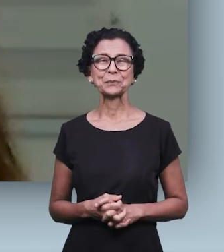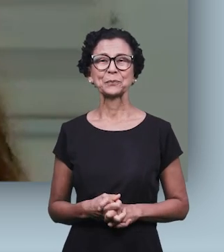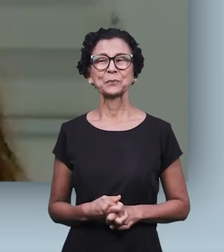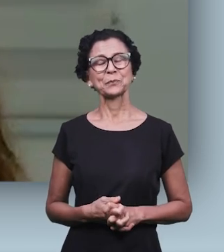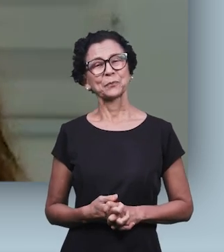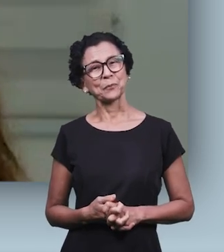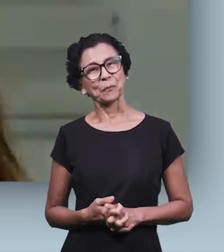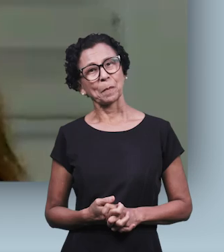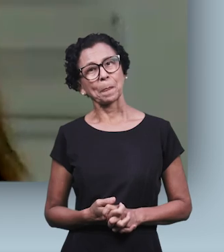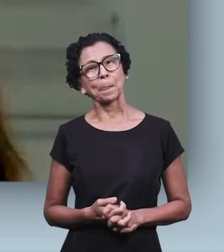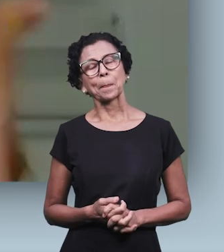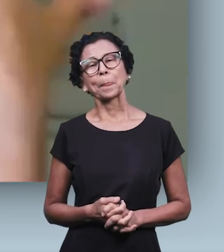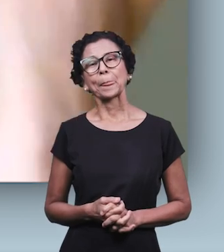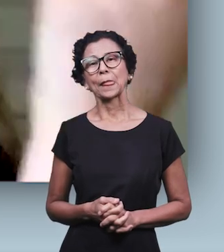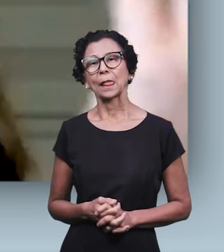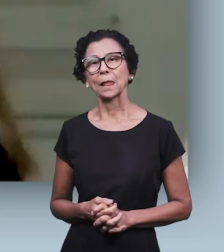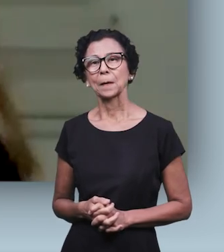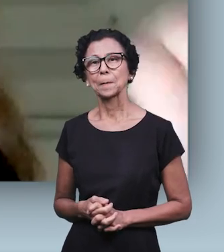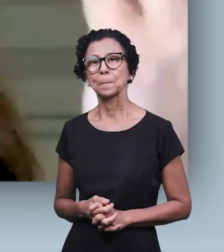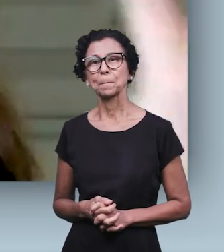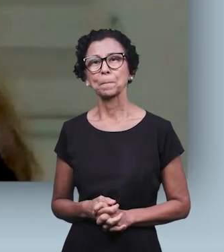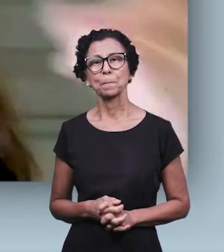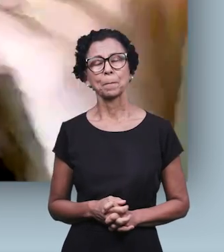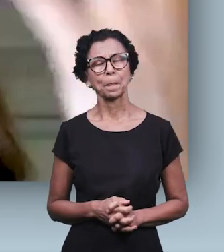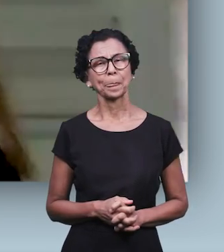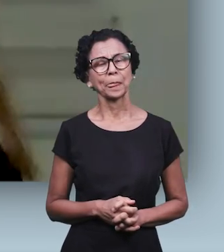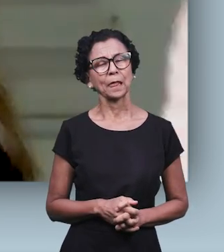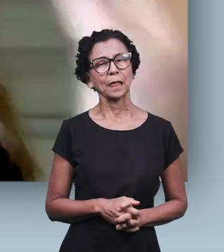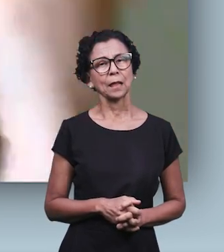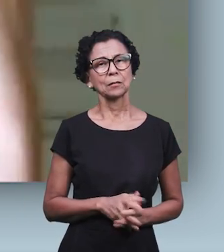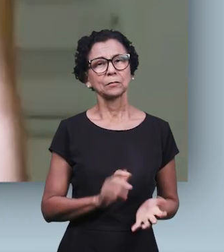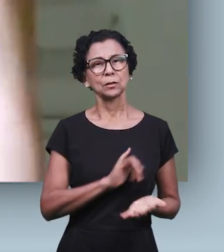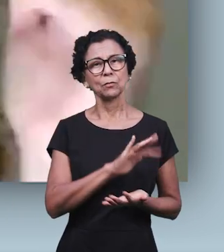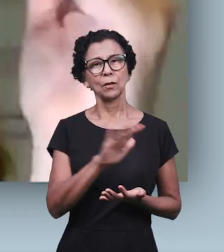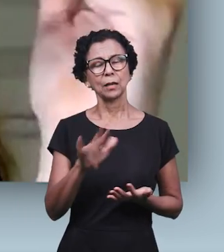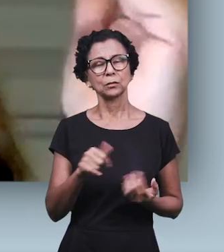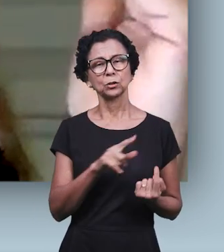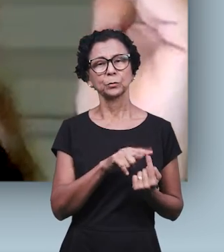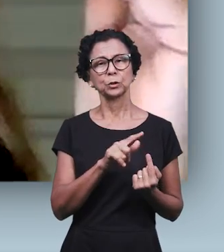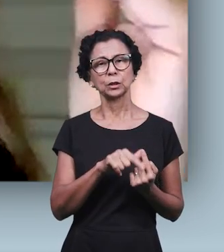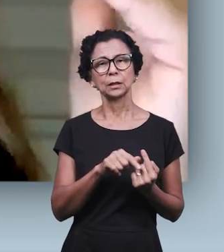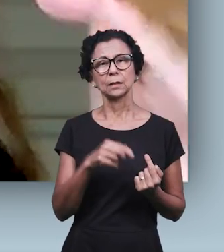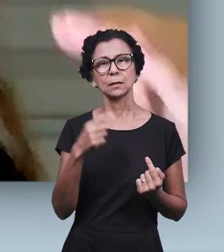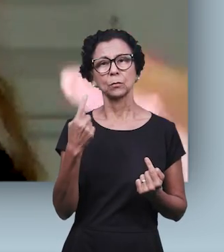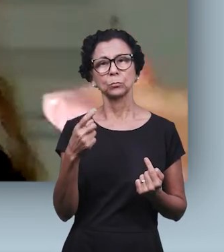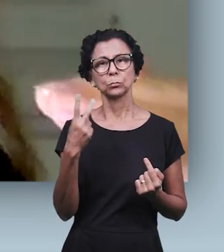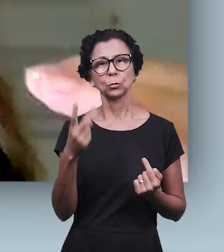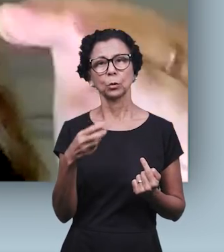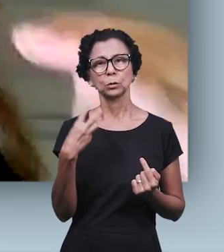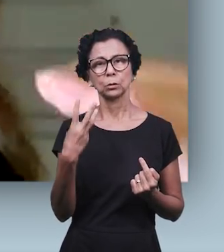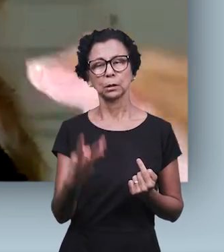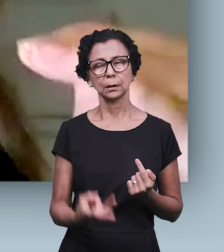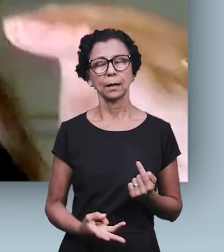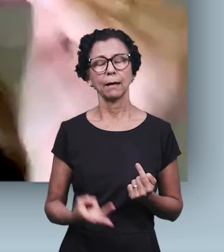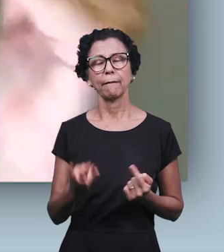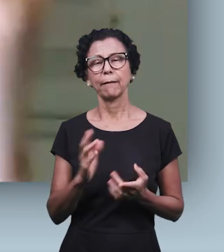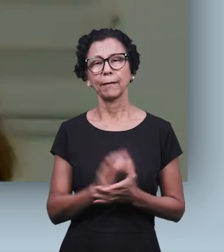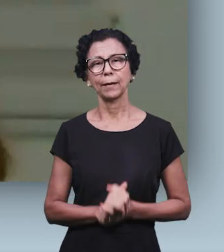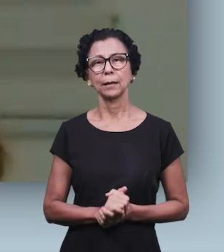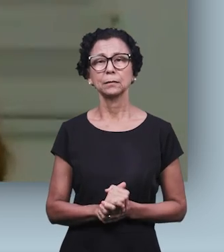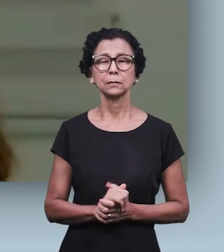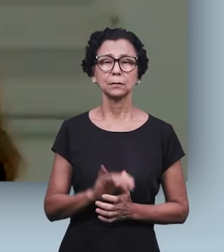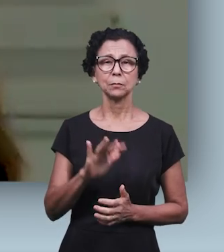ali crianças, nós temos crianças nível 1, nível 2, nível 3. O que é isso? Crianças menos